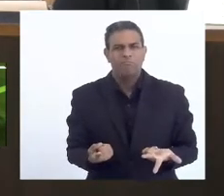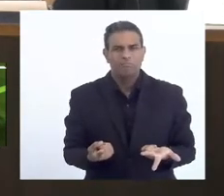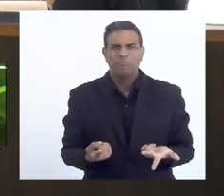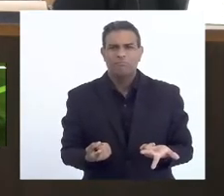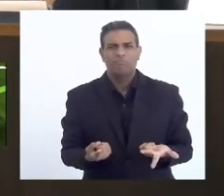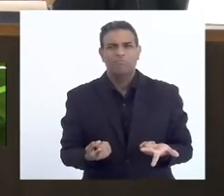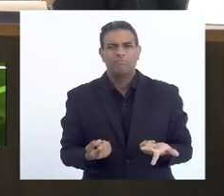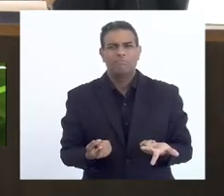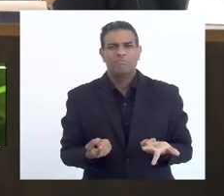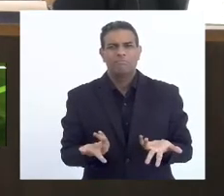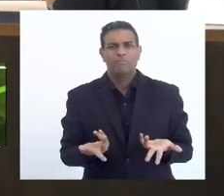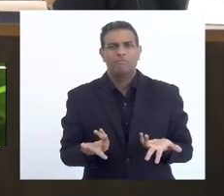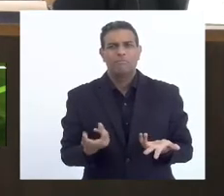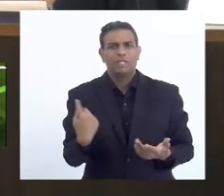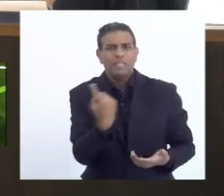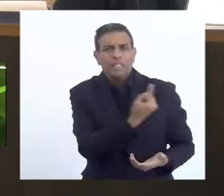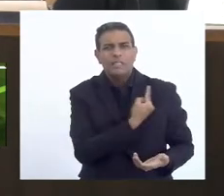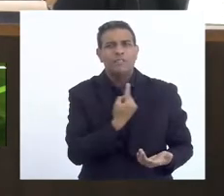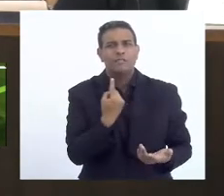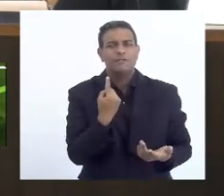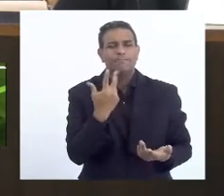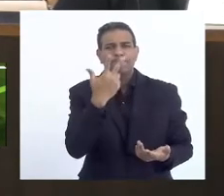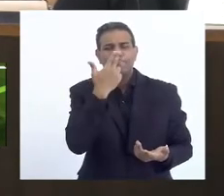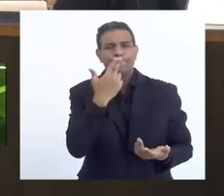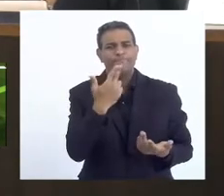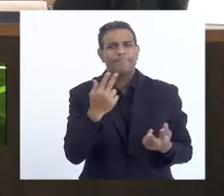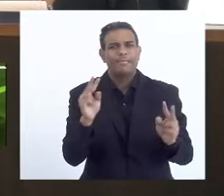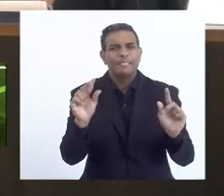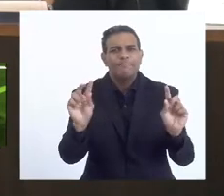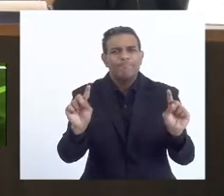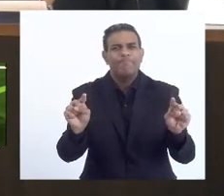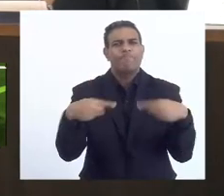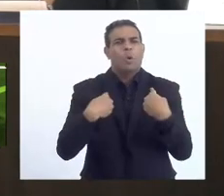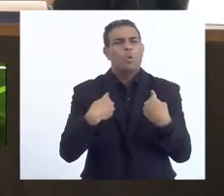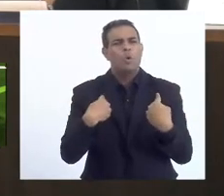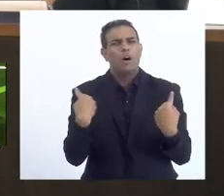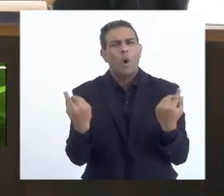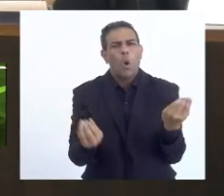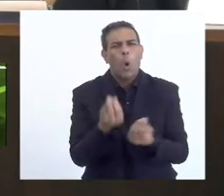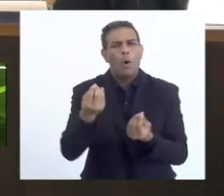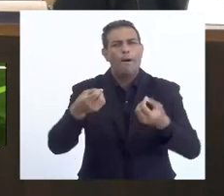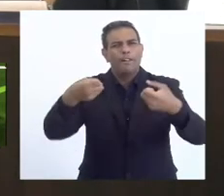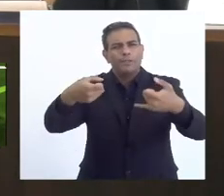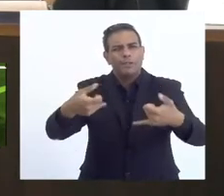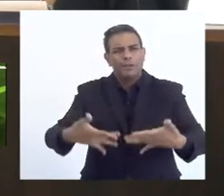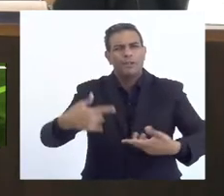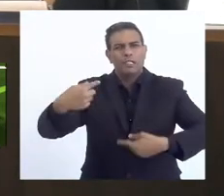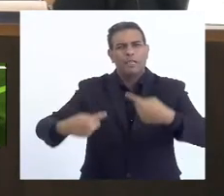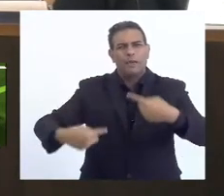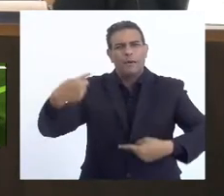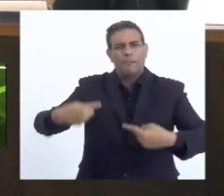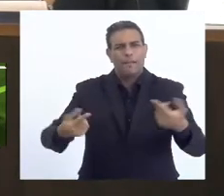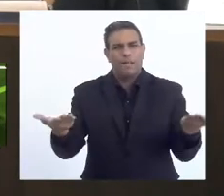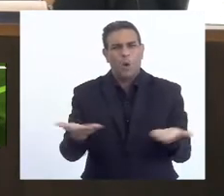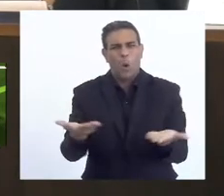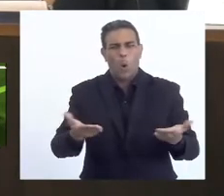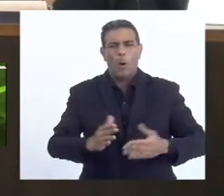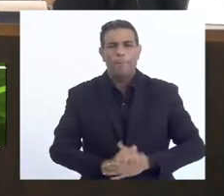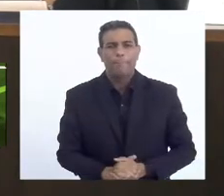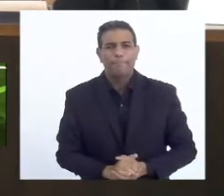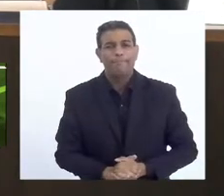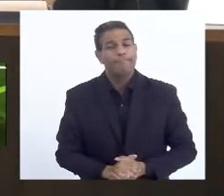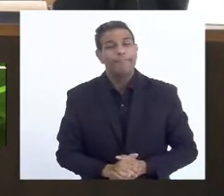de sexualidade, enfim. Então, é sobre isso que nós queremos debater aqui. E